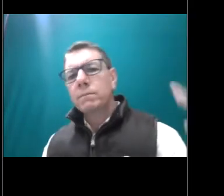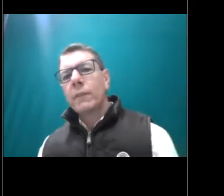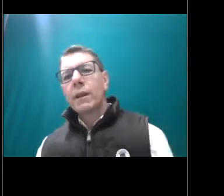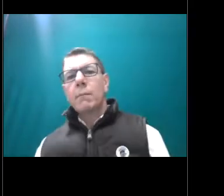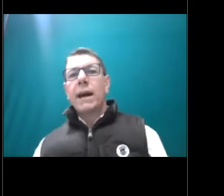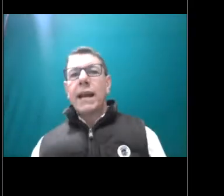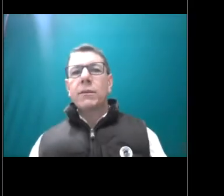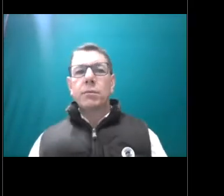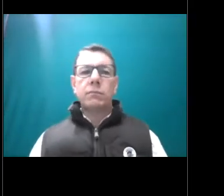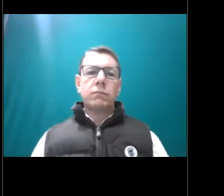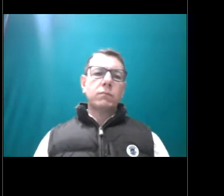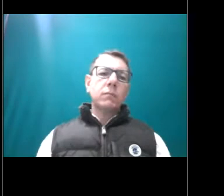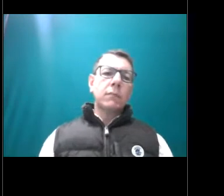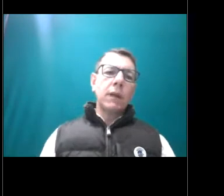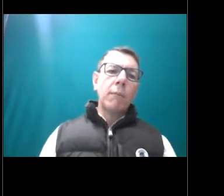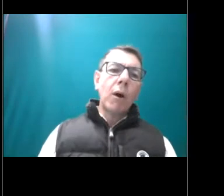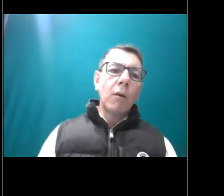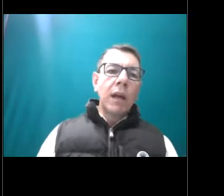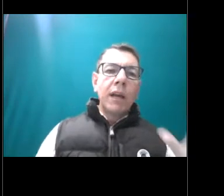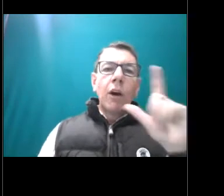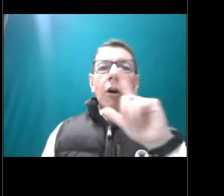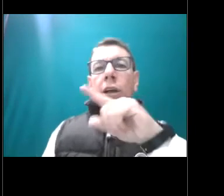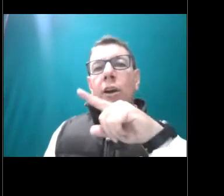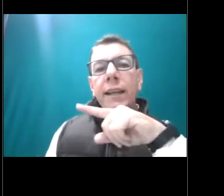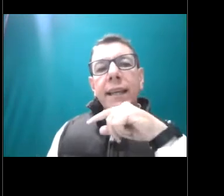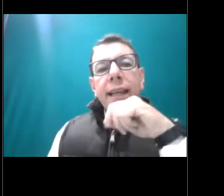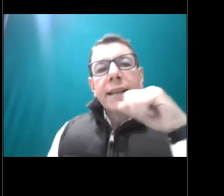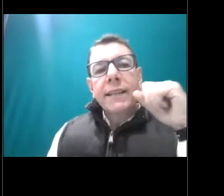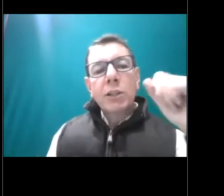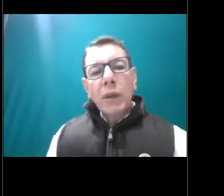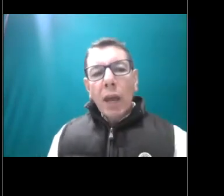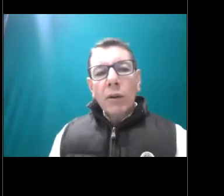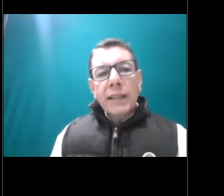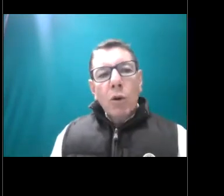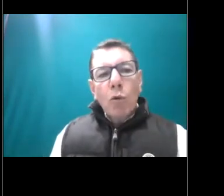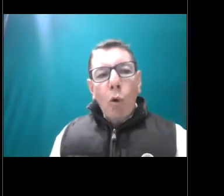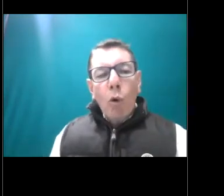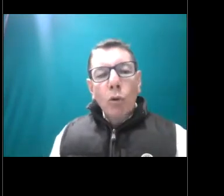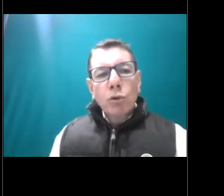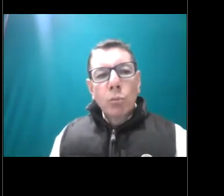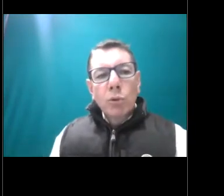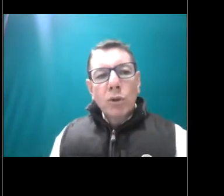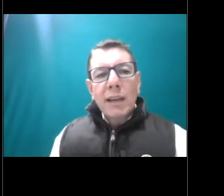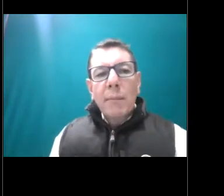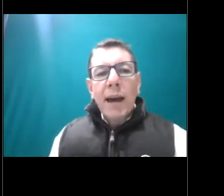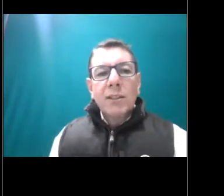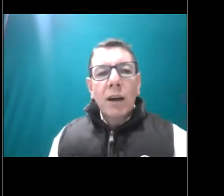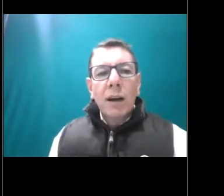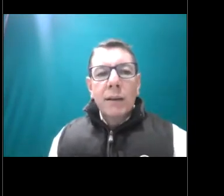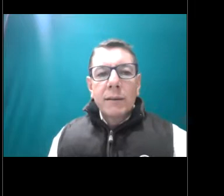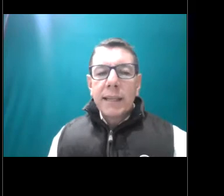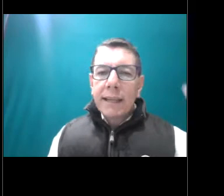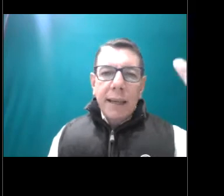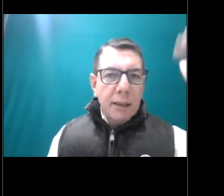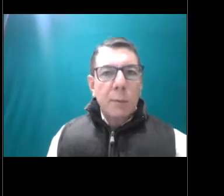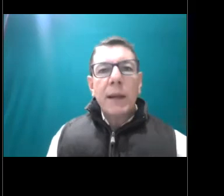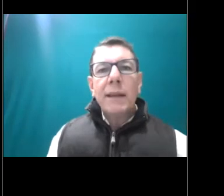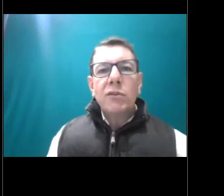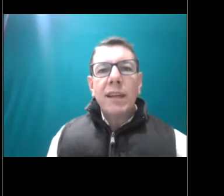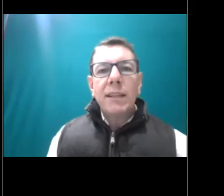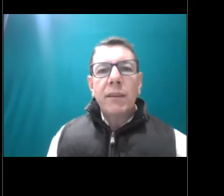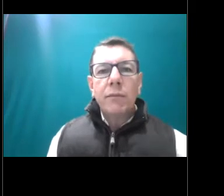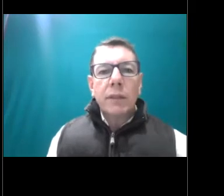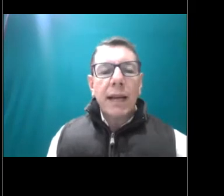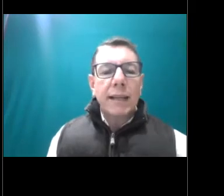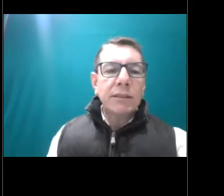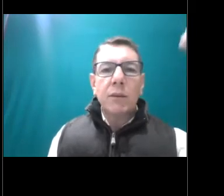né? Barato. Bom, e olha que interessante, o que aconteceu com o consumo dos animais, ó? Isso aqui é